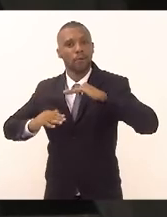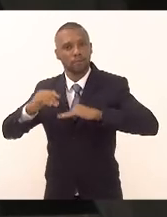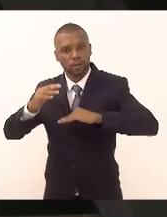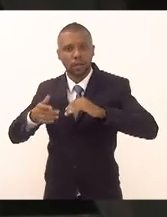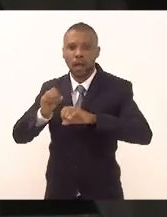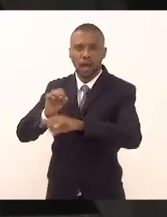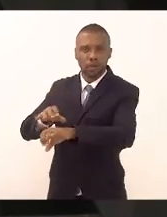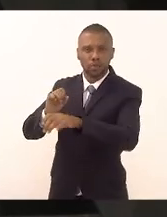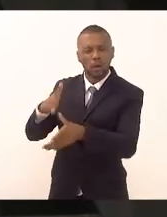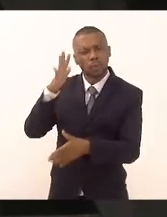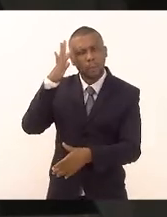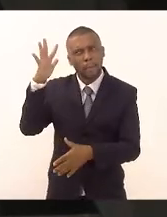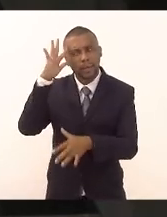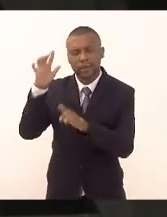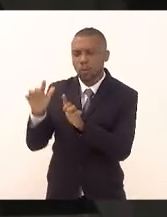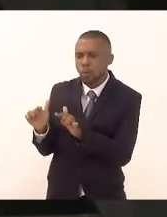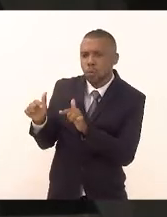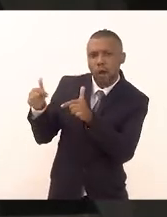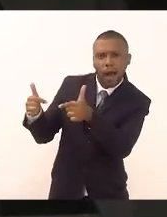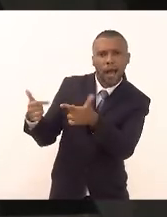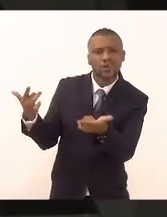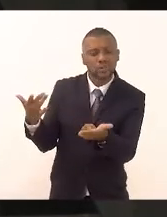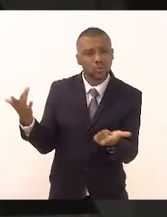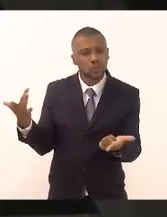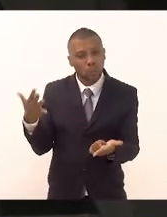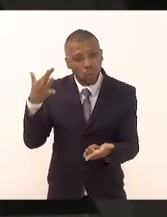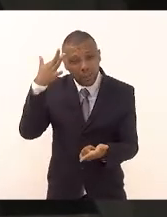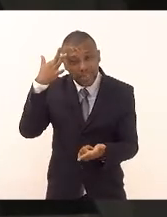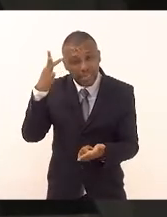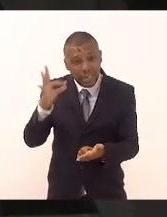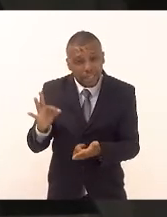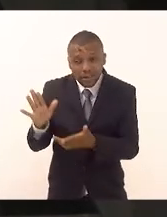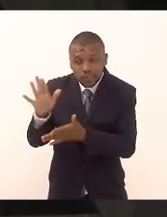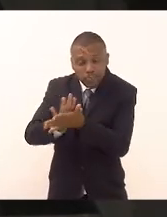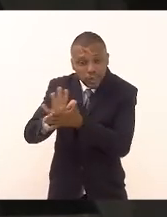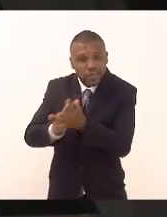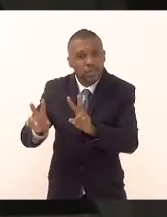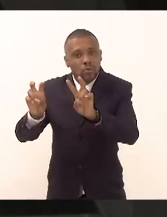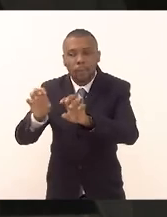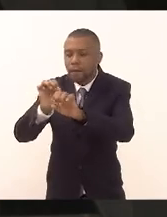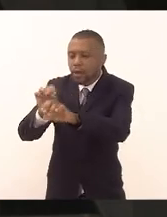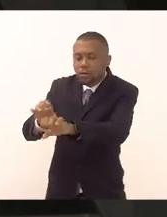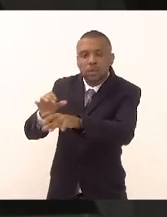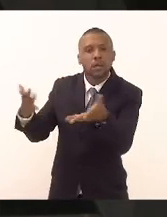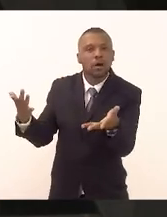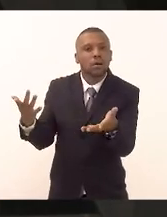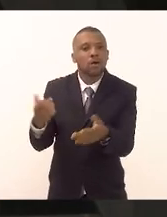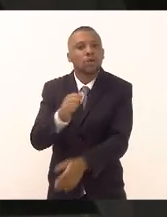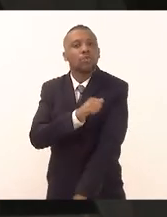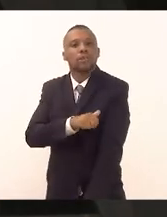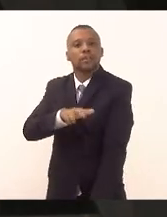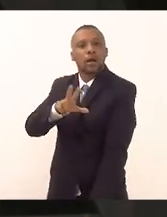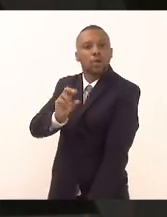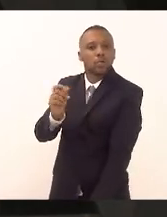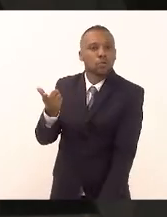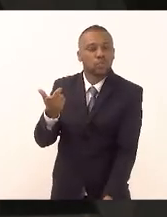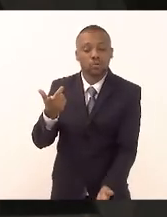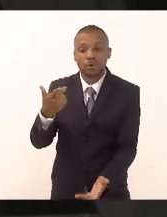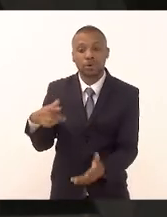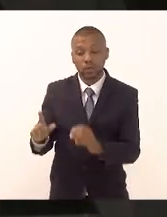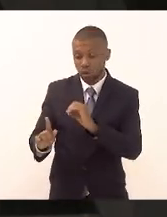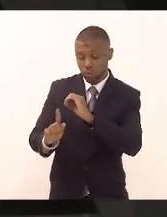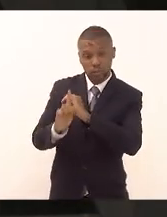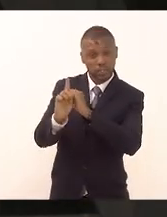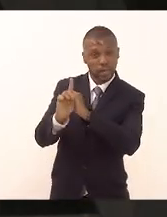pensam em educação? Não fazem educação? Não entendem de educação? Como é que é isso? E os estudantes? E as representações